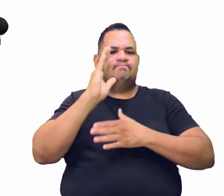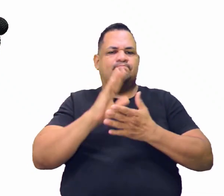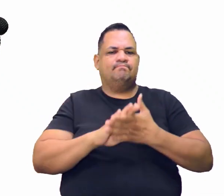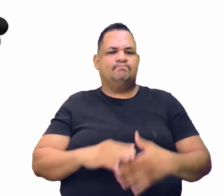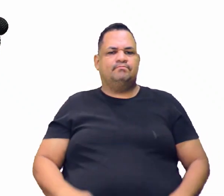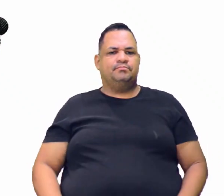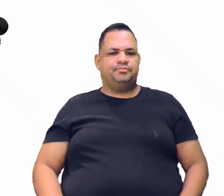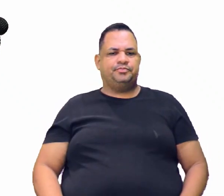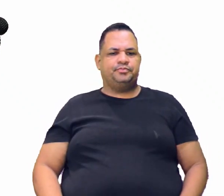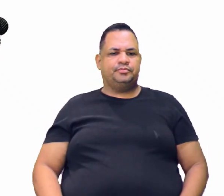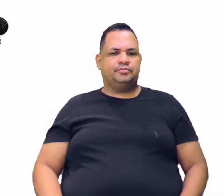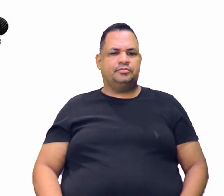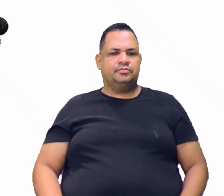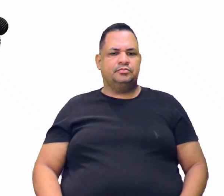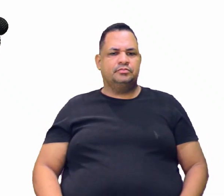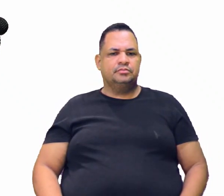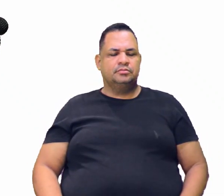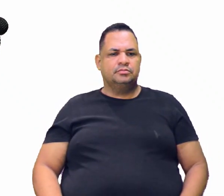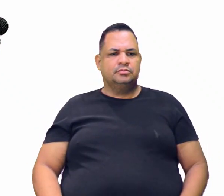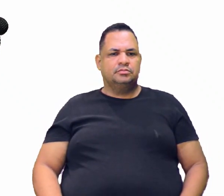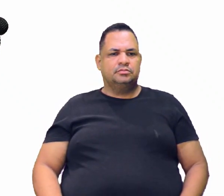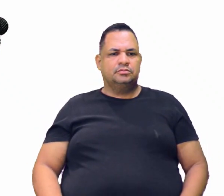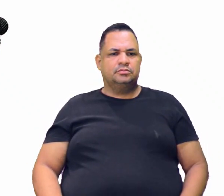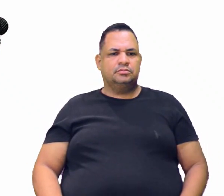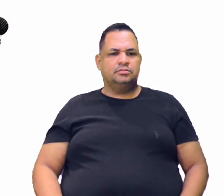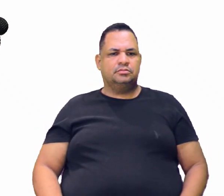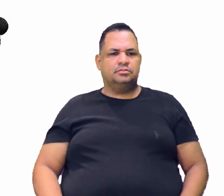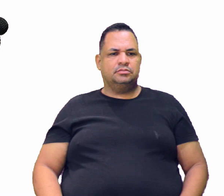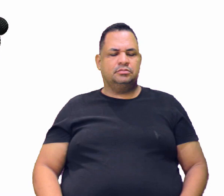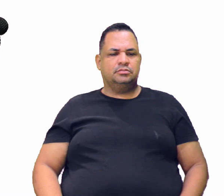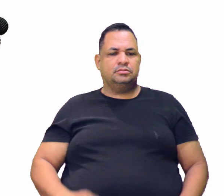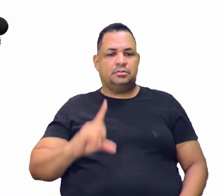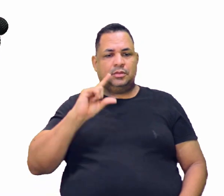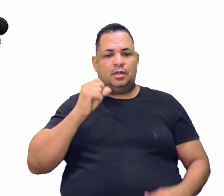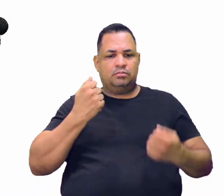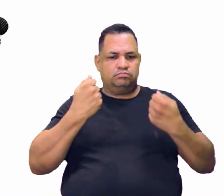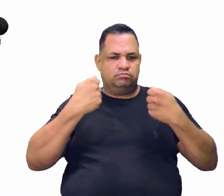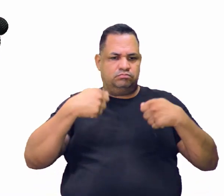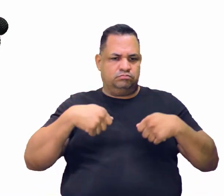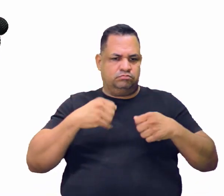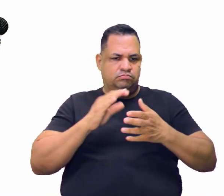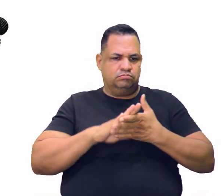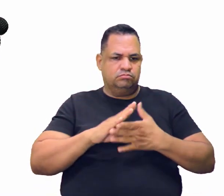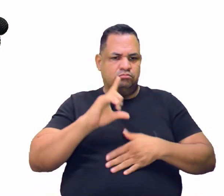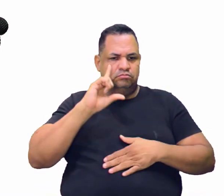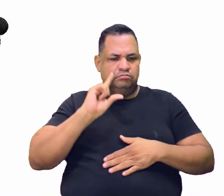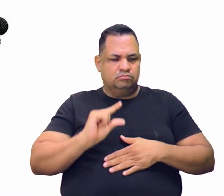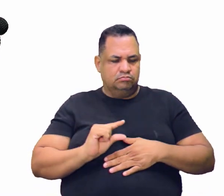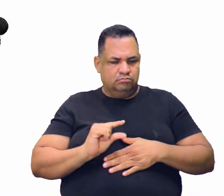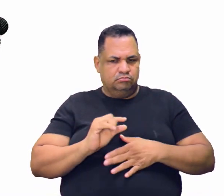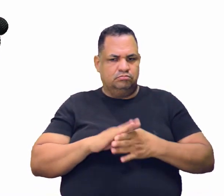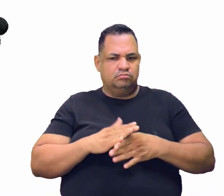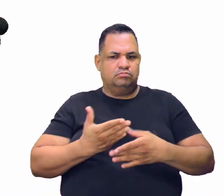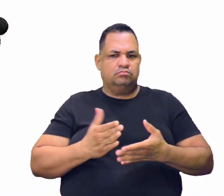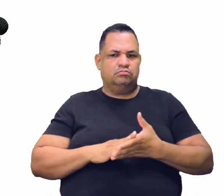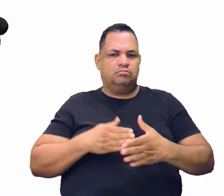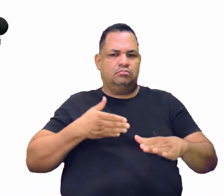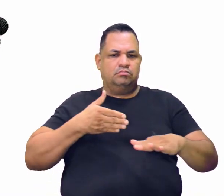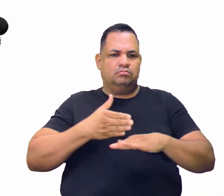possibilidade. As possibilidades. Então, menos possibilidades, tá